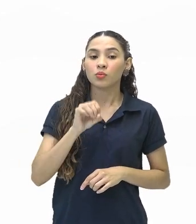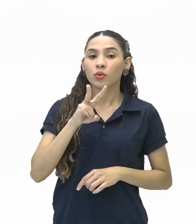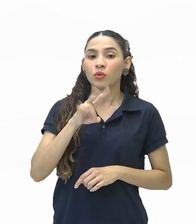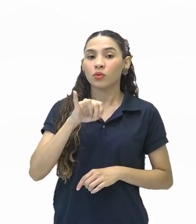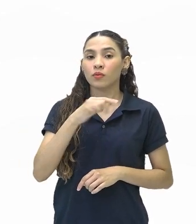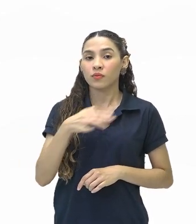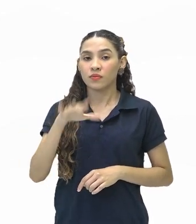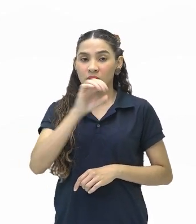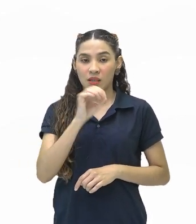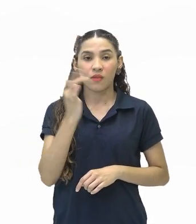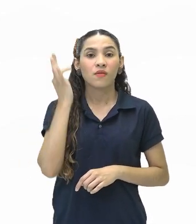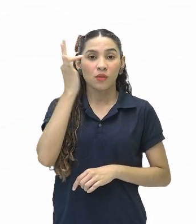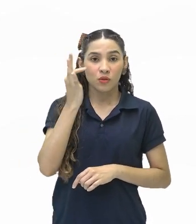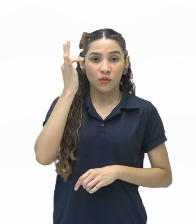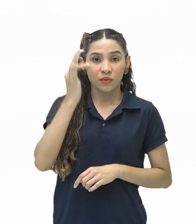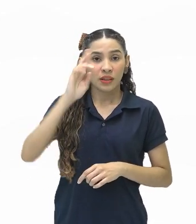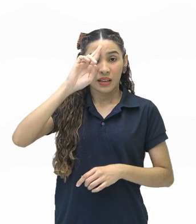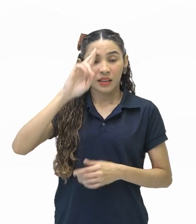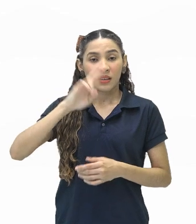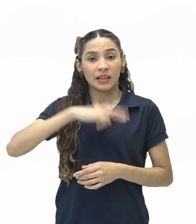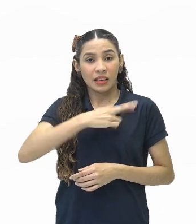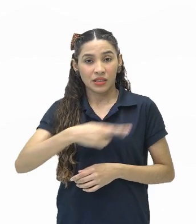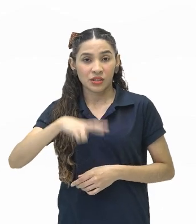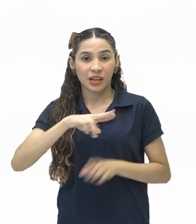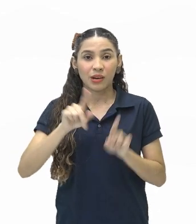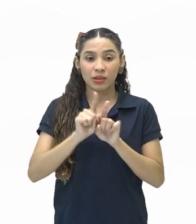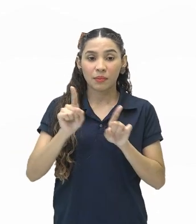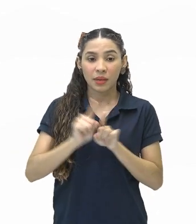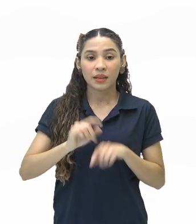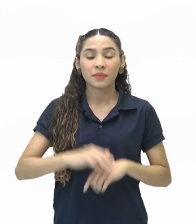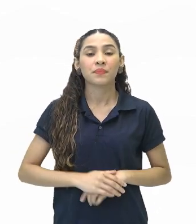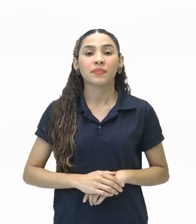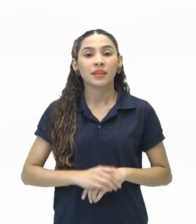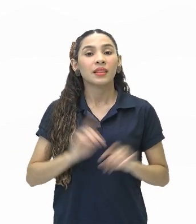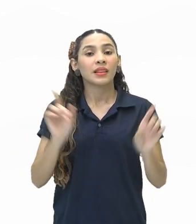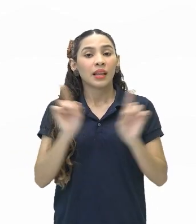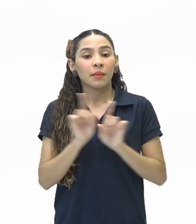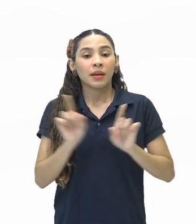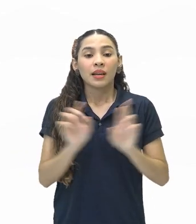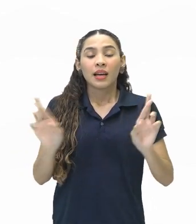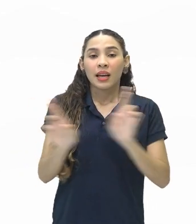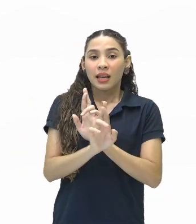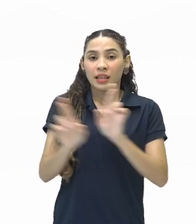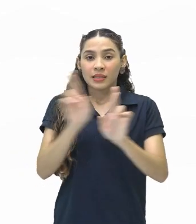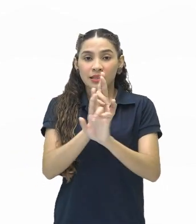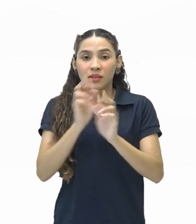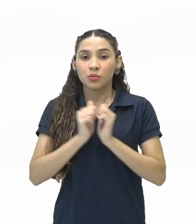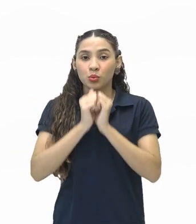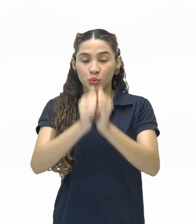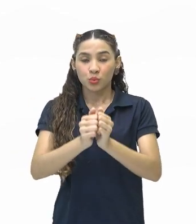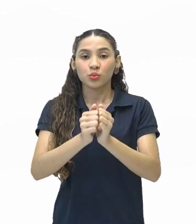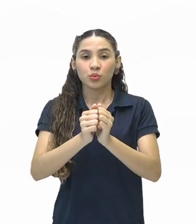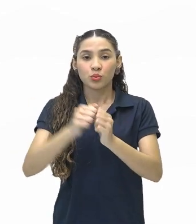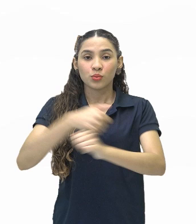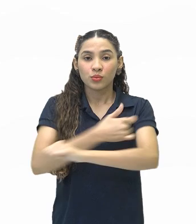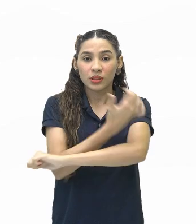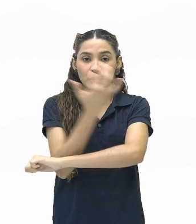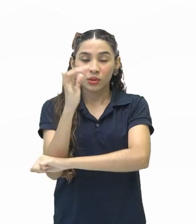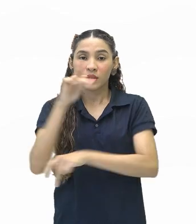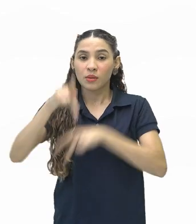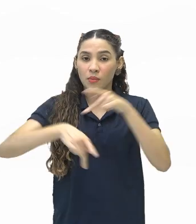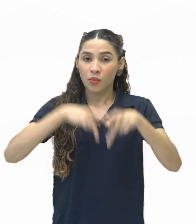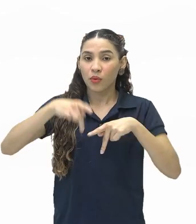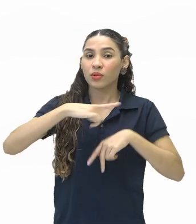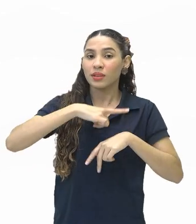só, falando de filosofia e religião aqui, a cosmovisão e a relação que esses povos têm com